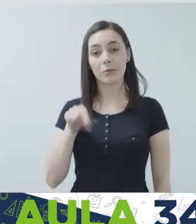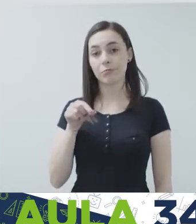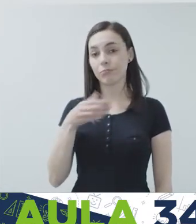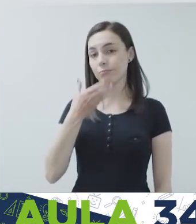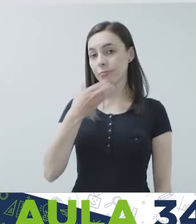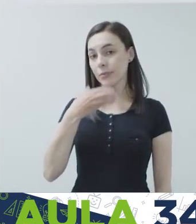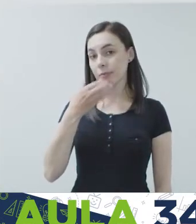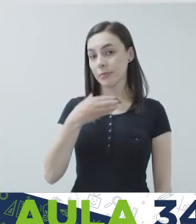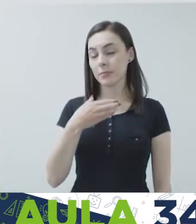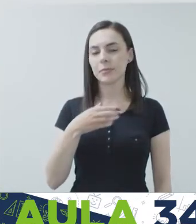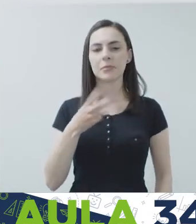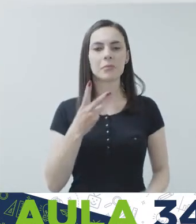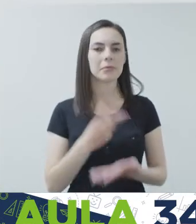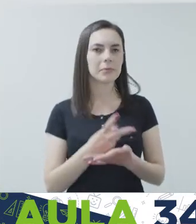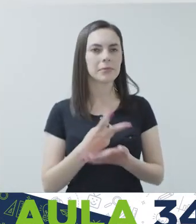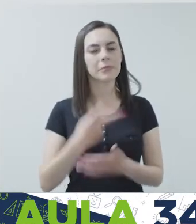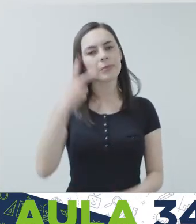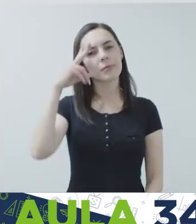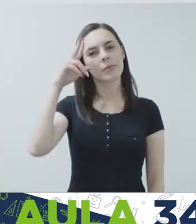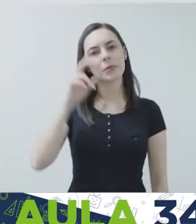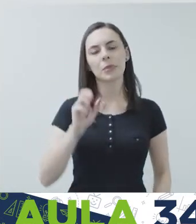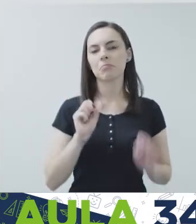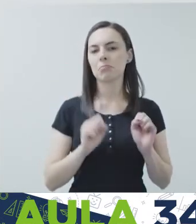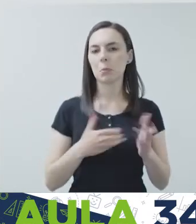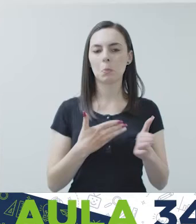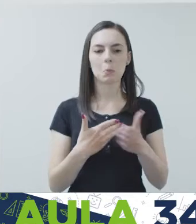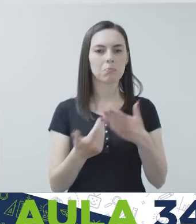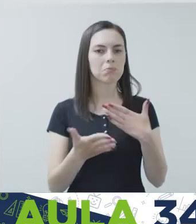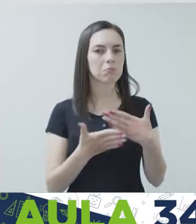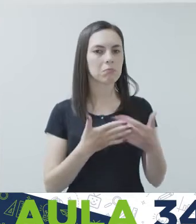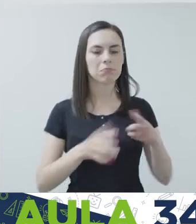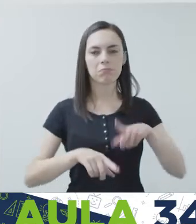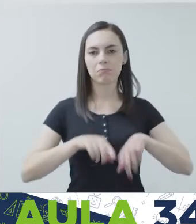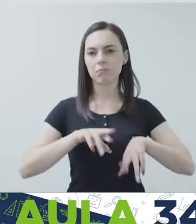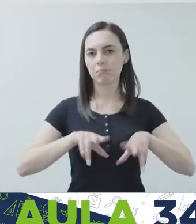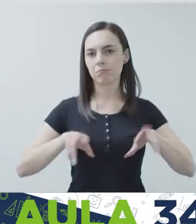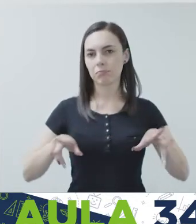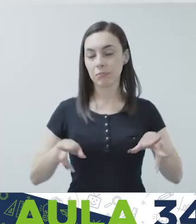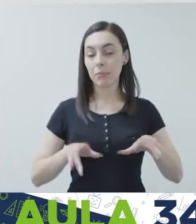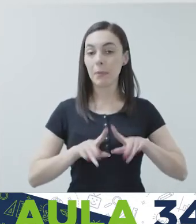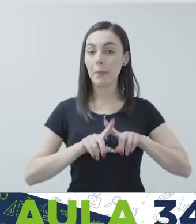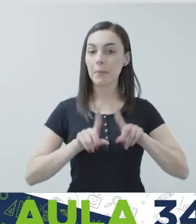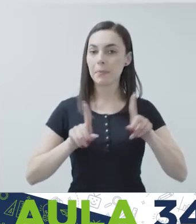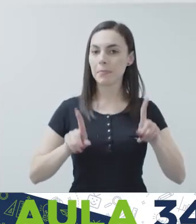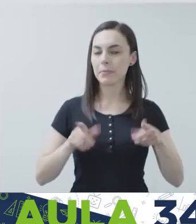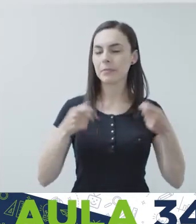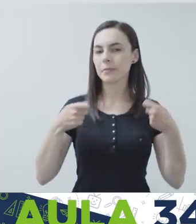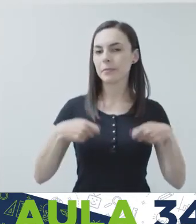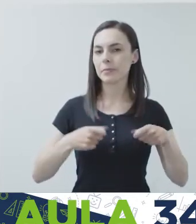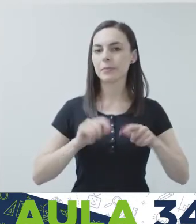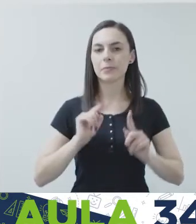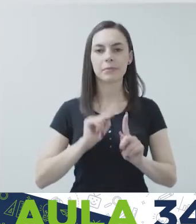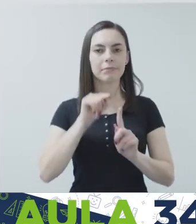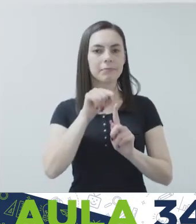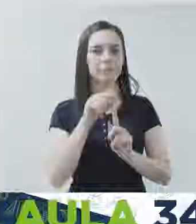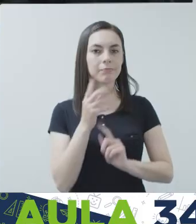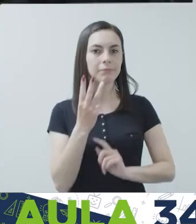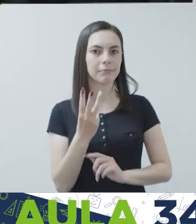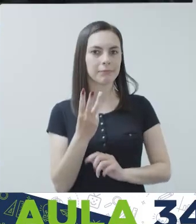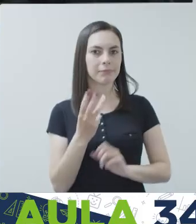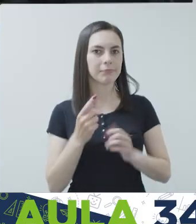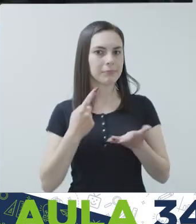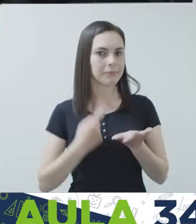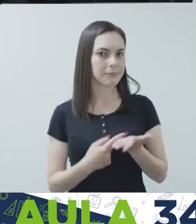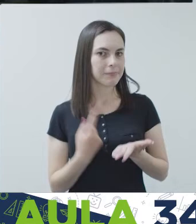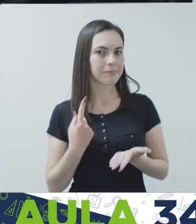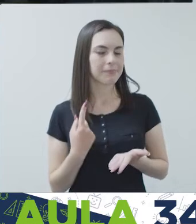maçãs, mas sempre a gente tem que lembrar que pode ser qualquer outro objeto. Porém, temos que ter três objetos.